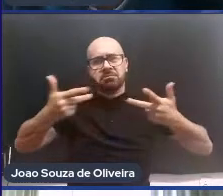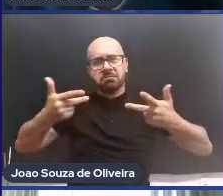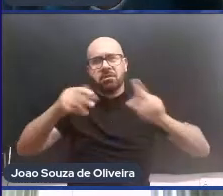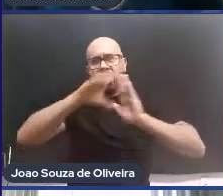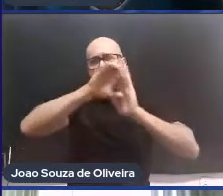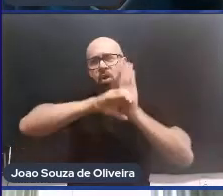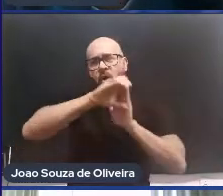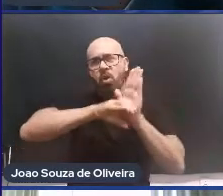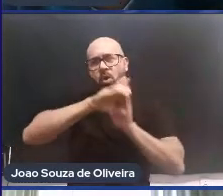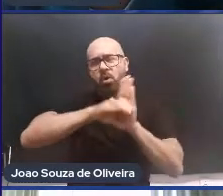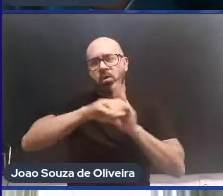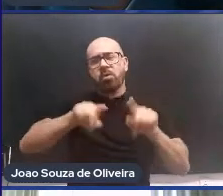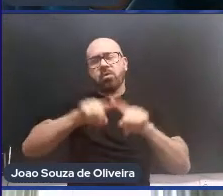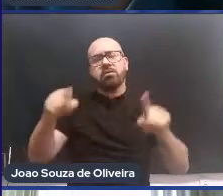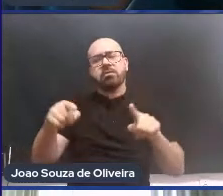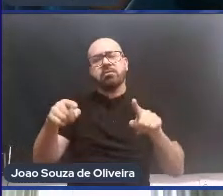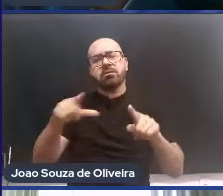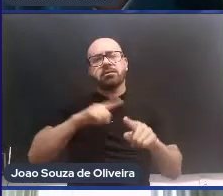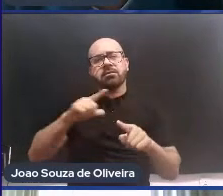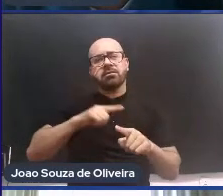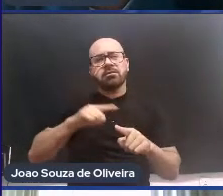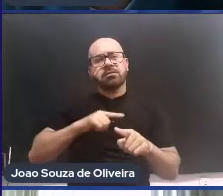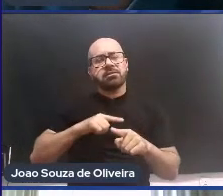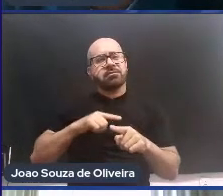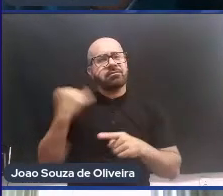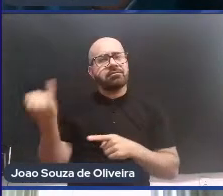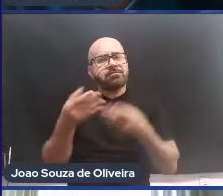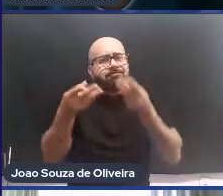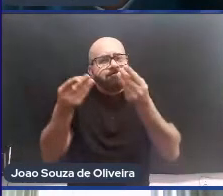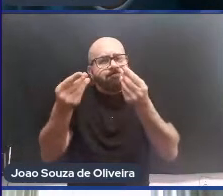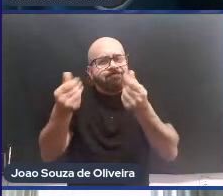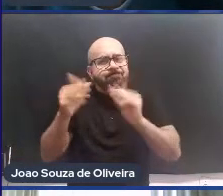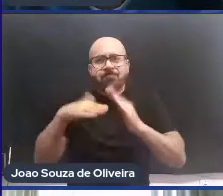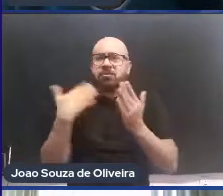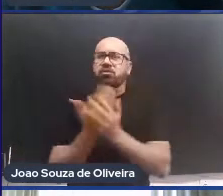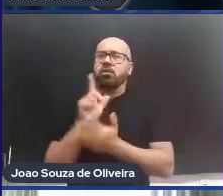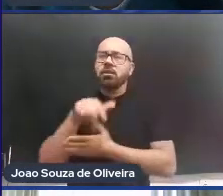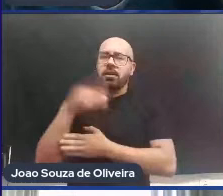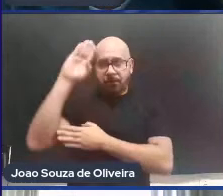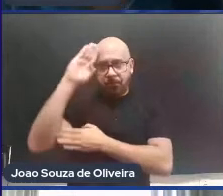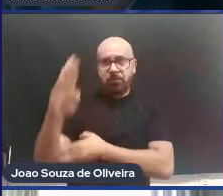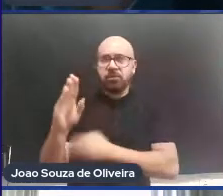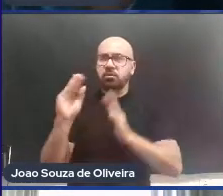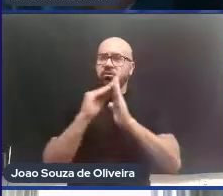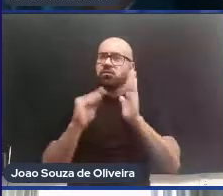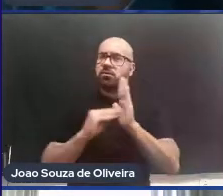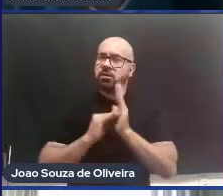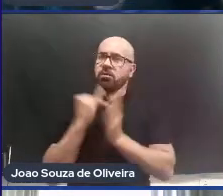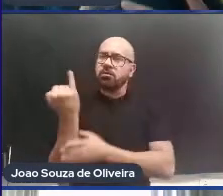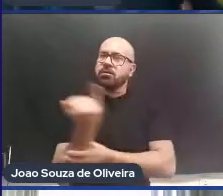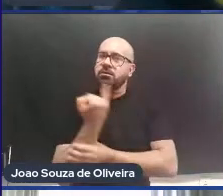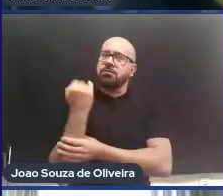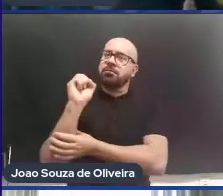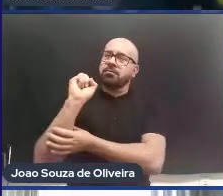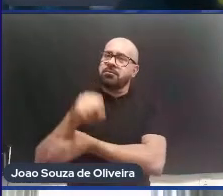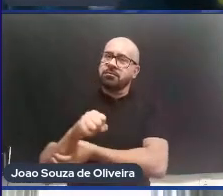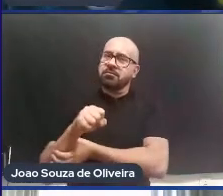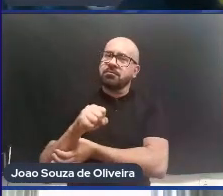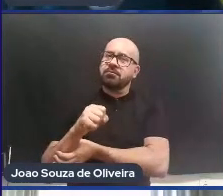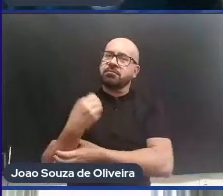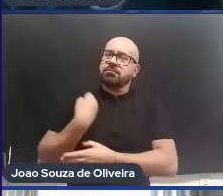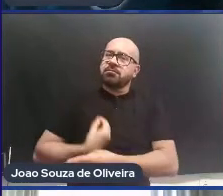conceitos mas sempre tendo aquela essência de que a escola é importante os conteúdos da escola são importantes